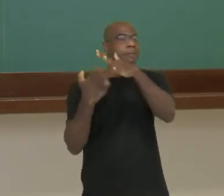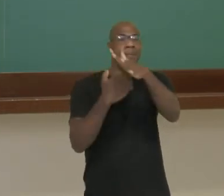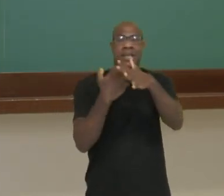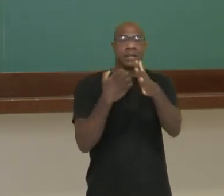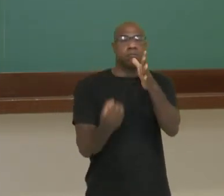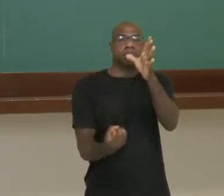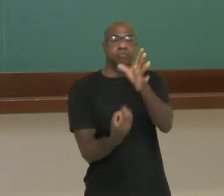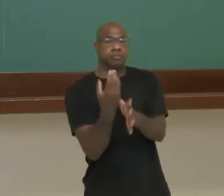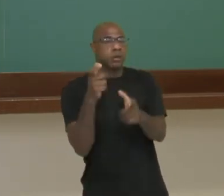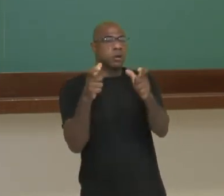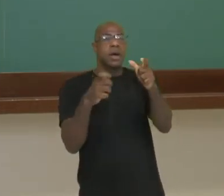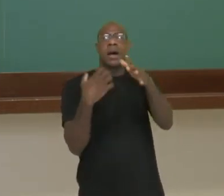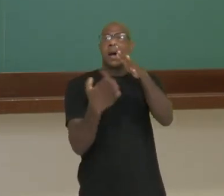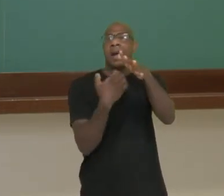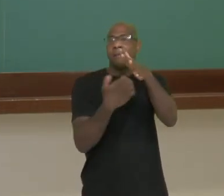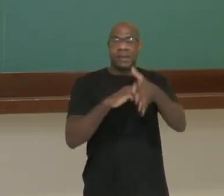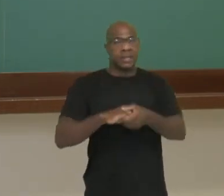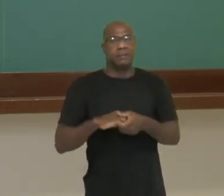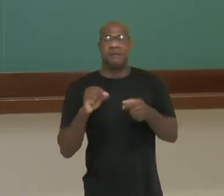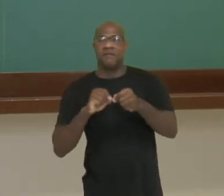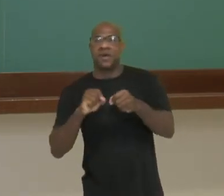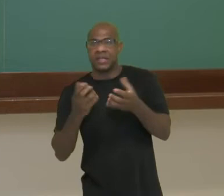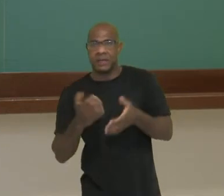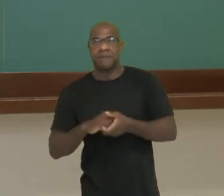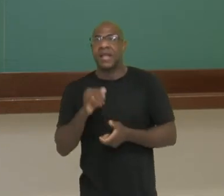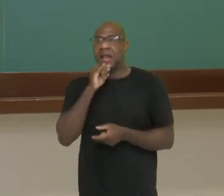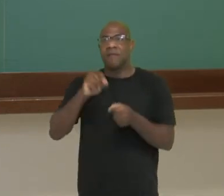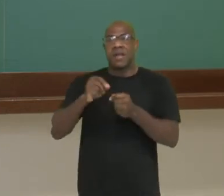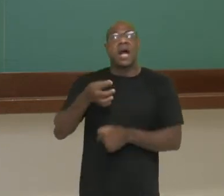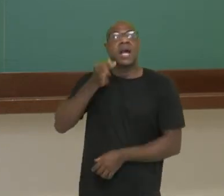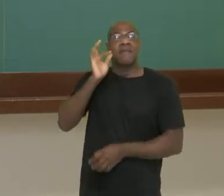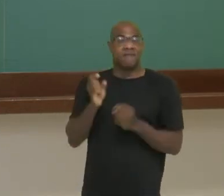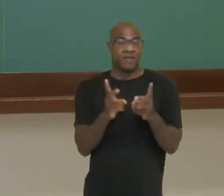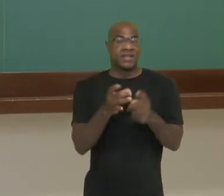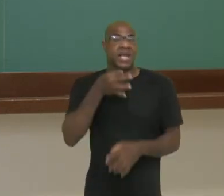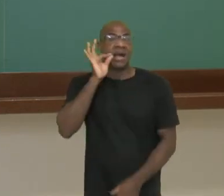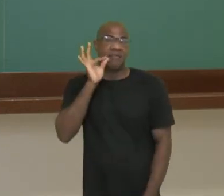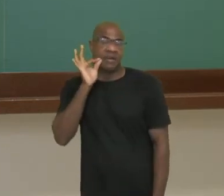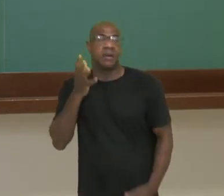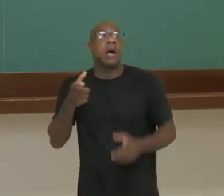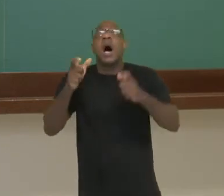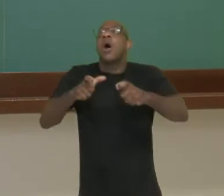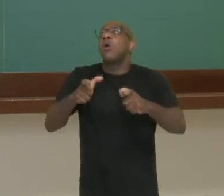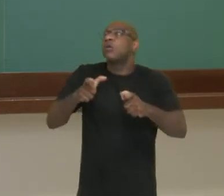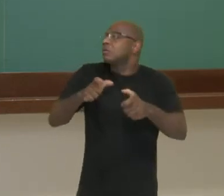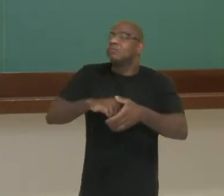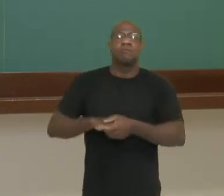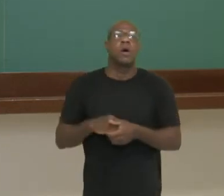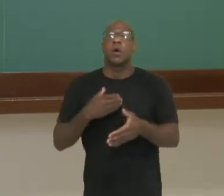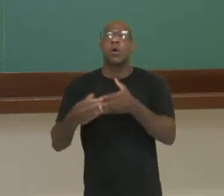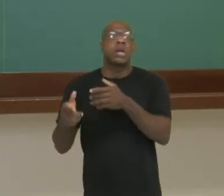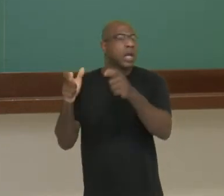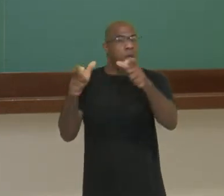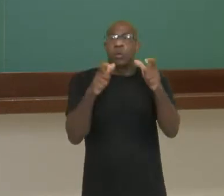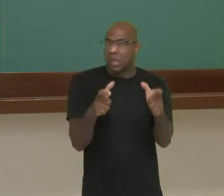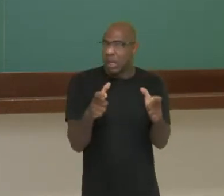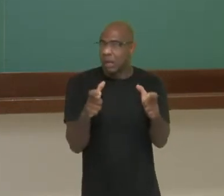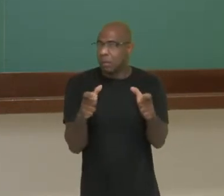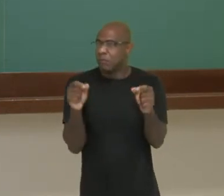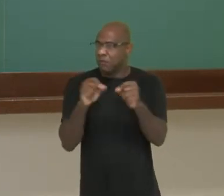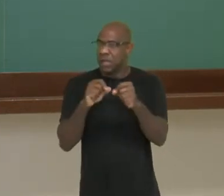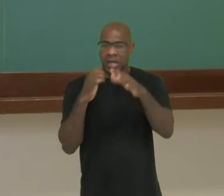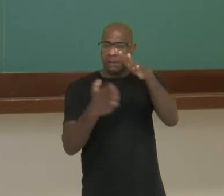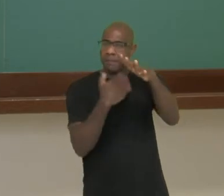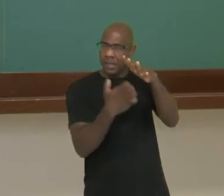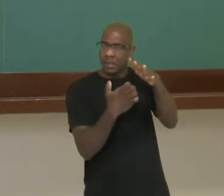seja que você vai fazer um produto, um café, por exemplo, onde que eu vou instalar? Eu não posso instalar em qualquer lugar, eu tenho que ver aonde